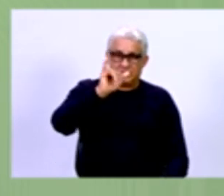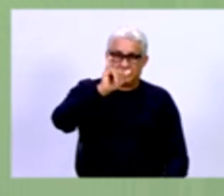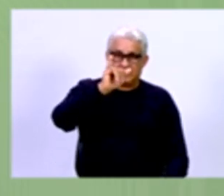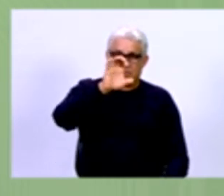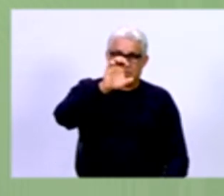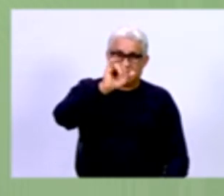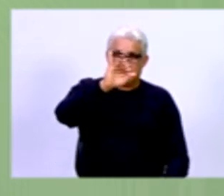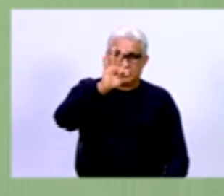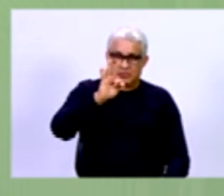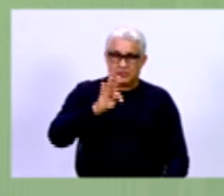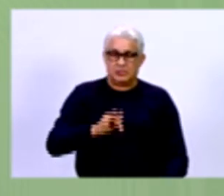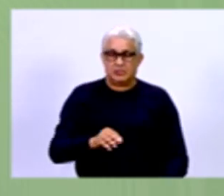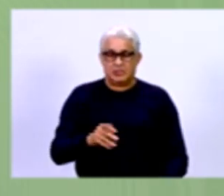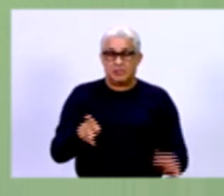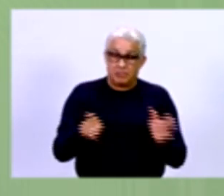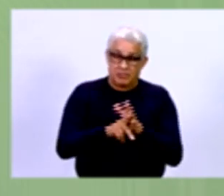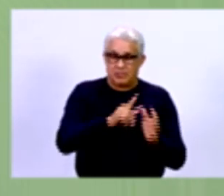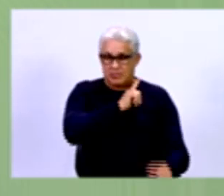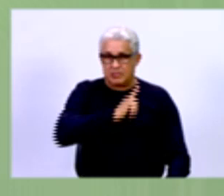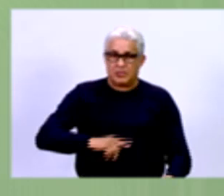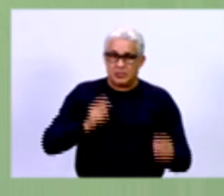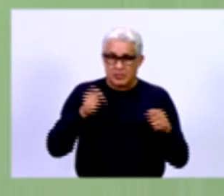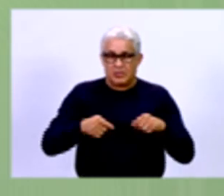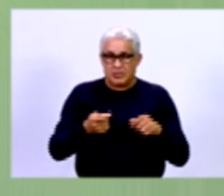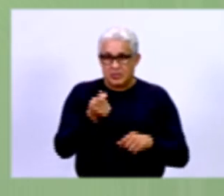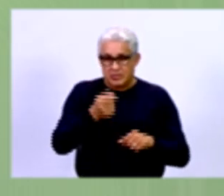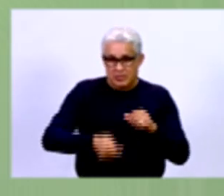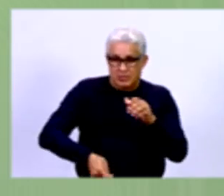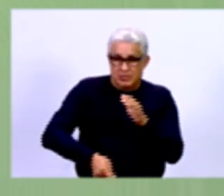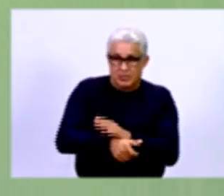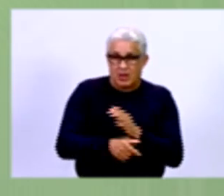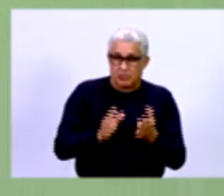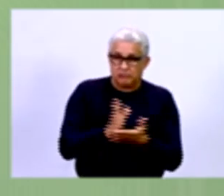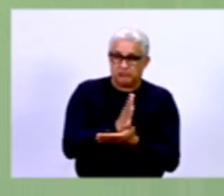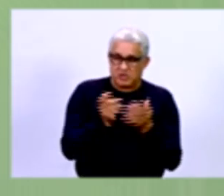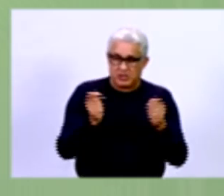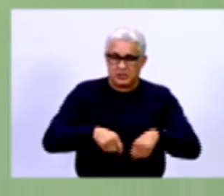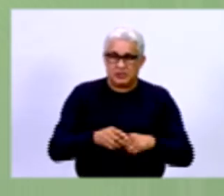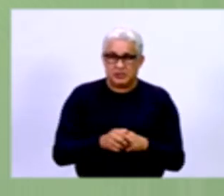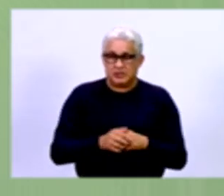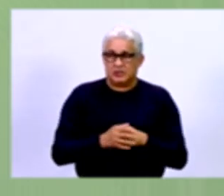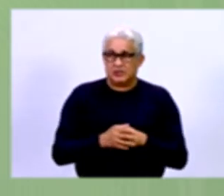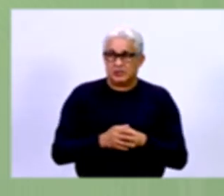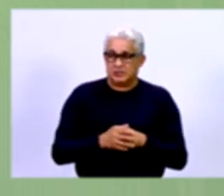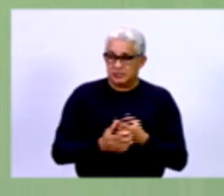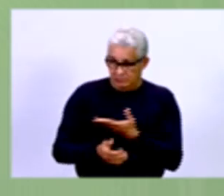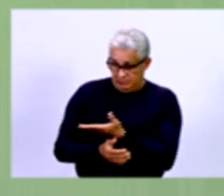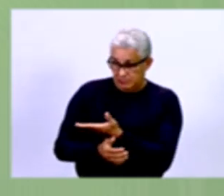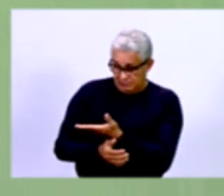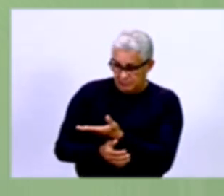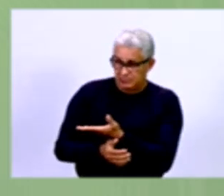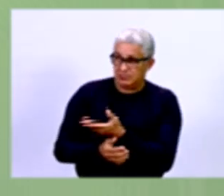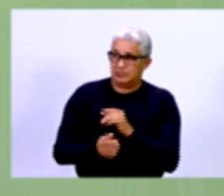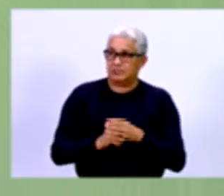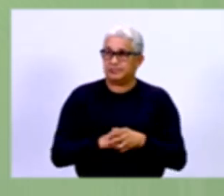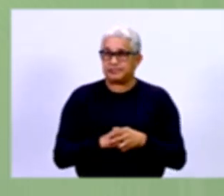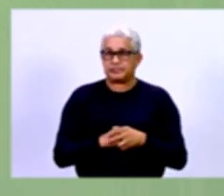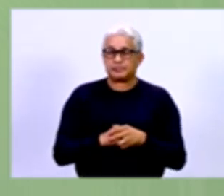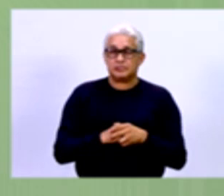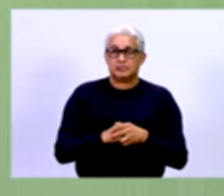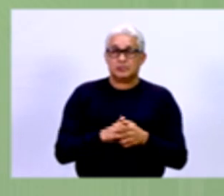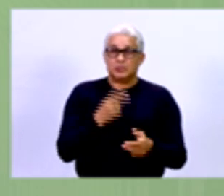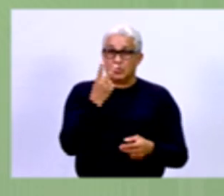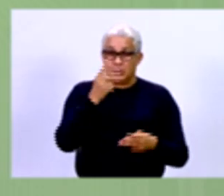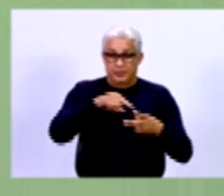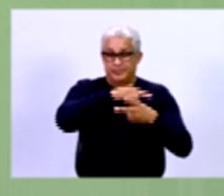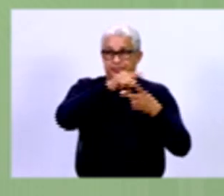ser financiado através de algumas alternativas. Professora, você quer comentar? A gente vê duas